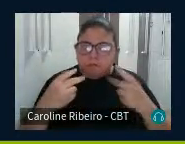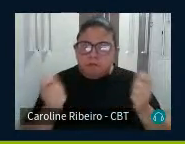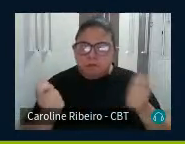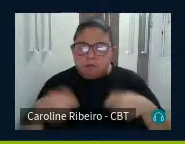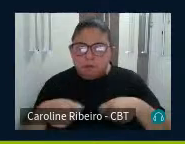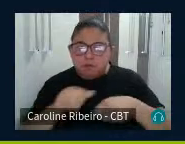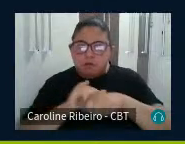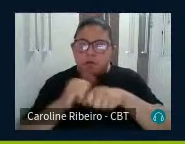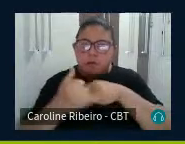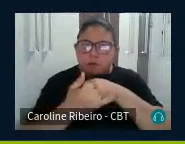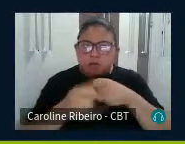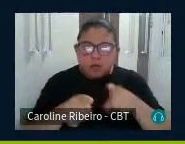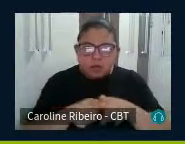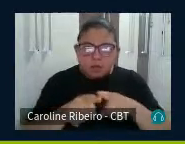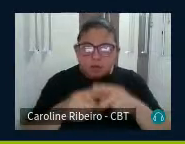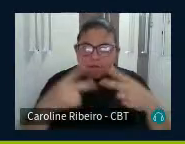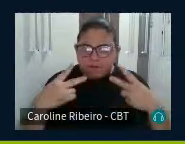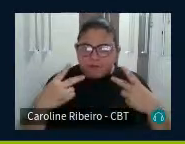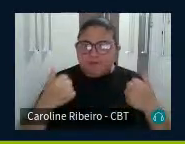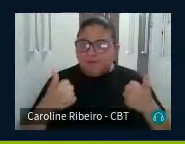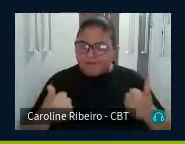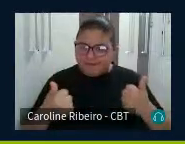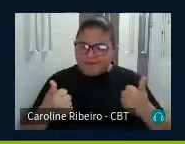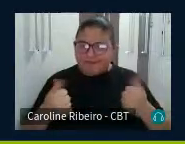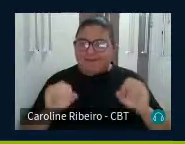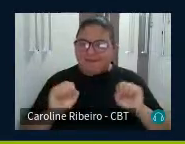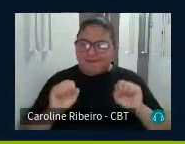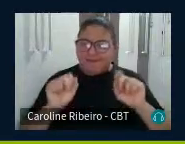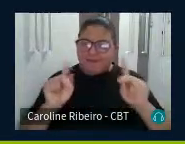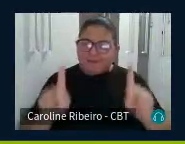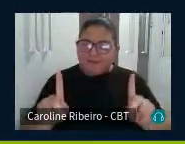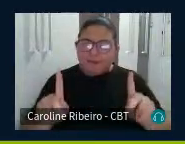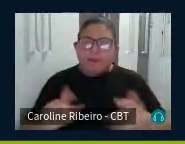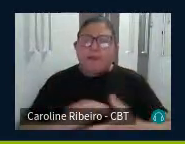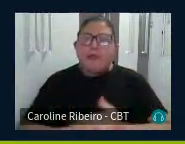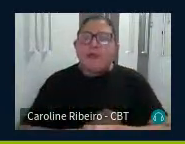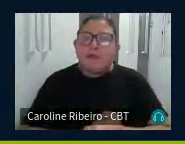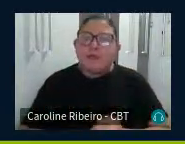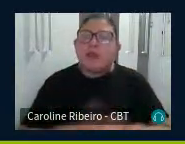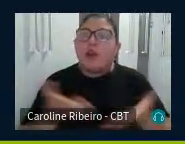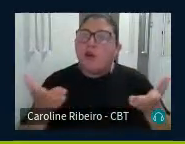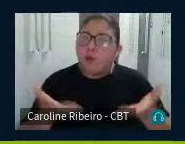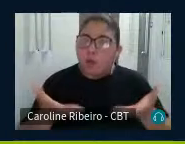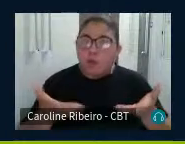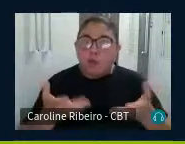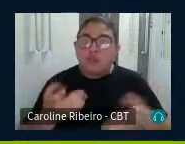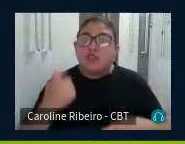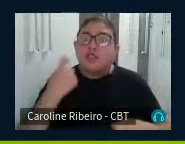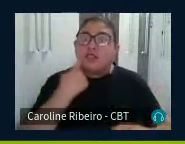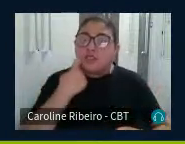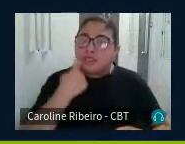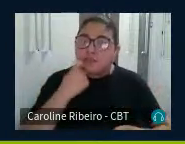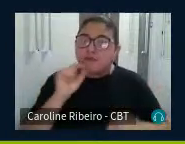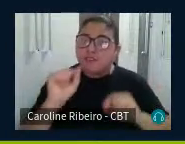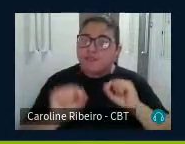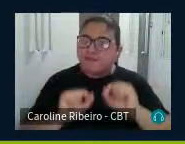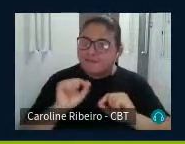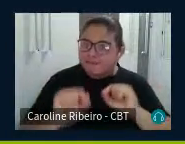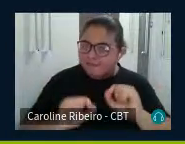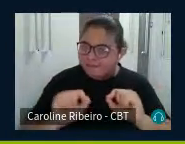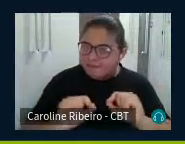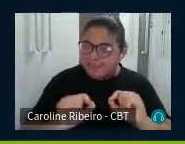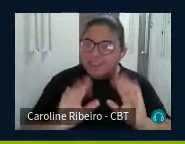YouTube? Espero que sim. Então, hoje, sexta-feira, já